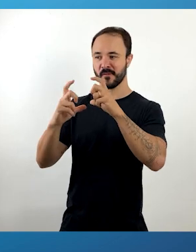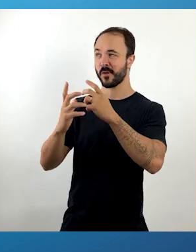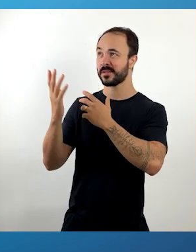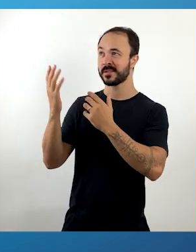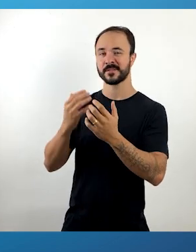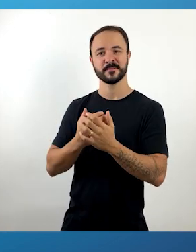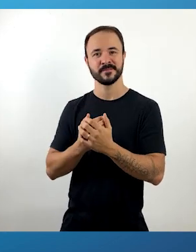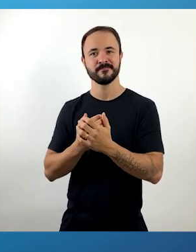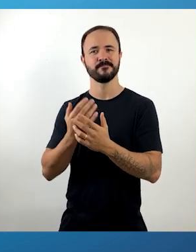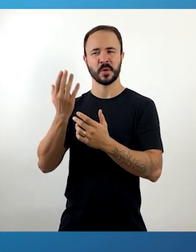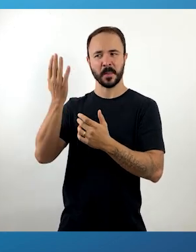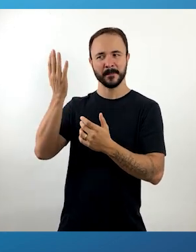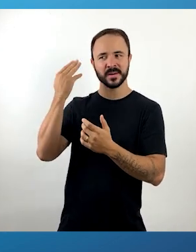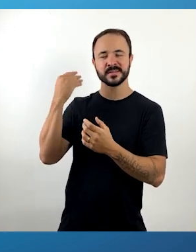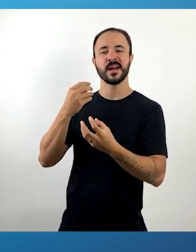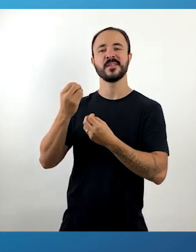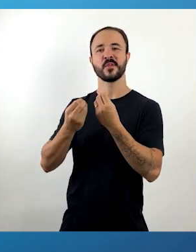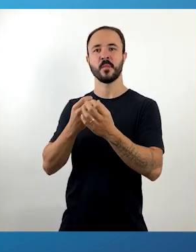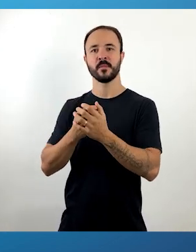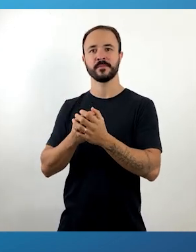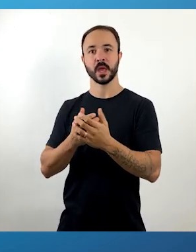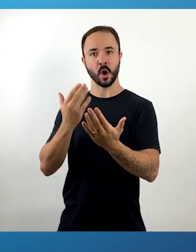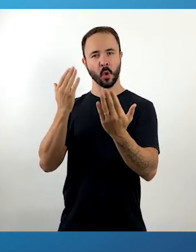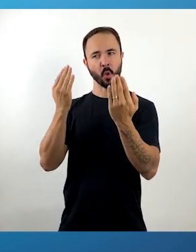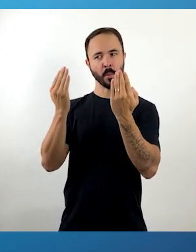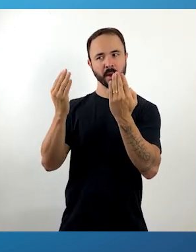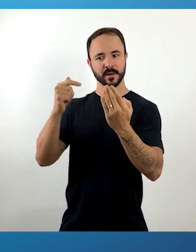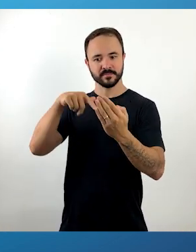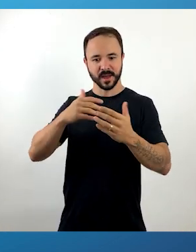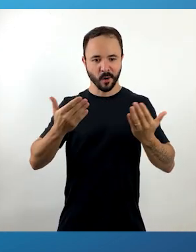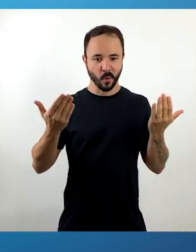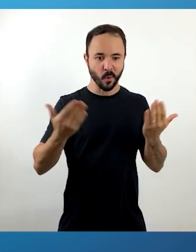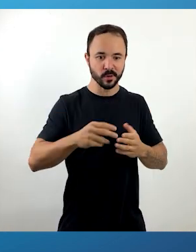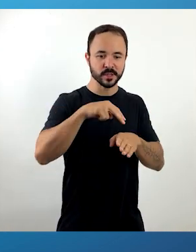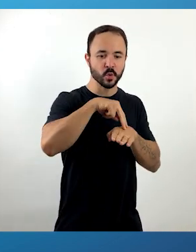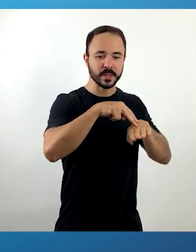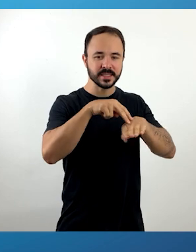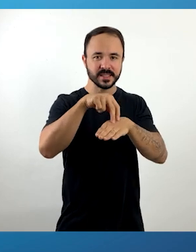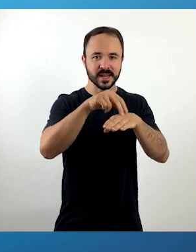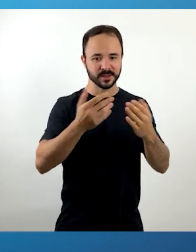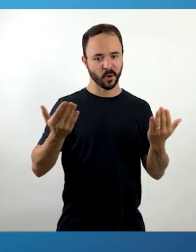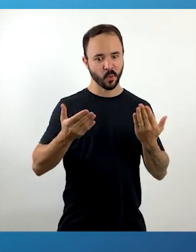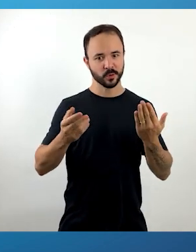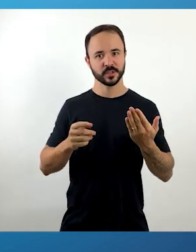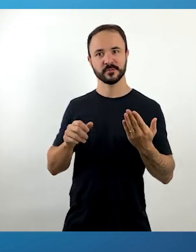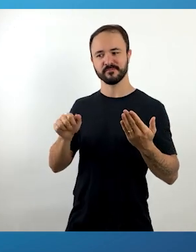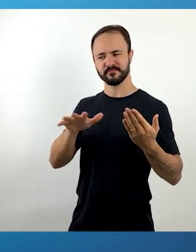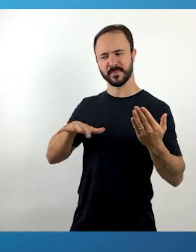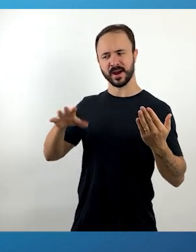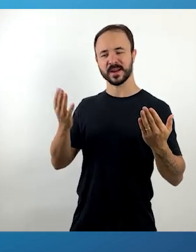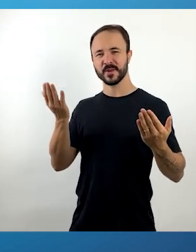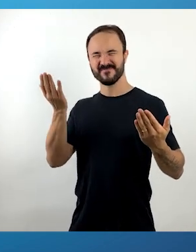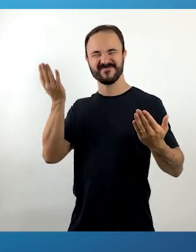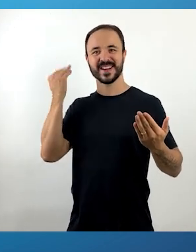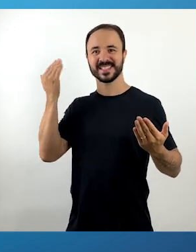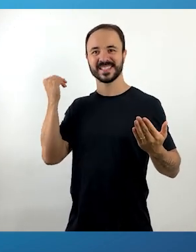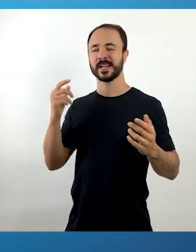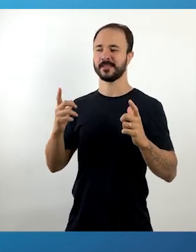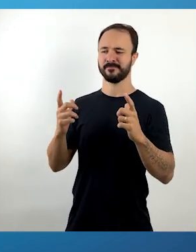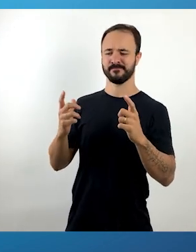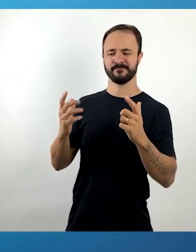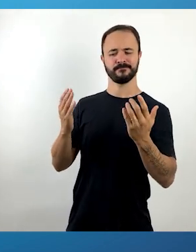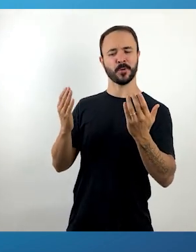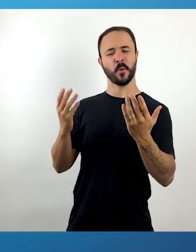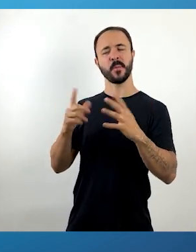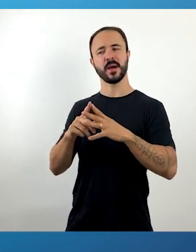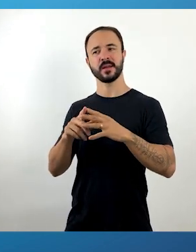vocês vamos fazer referências aos skates que nós temos hoje na atualidade né a gente observa que nessas primeiras imagens ele não